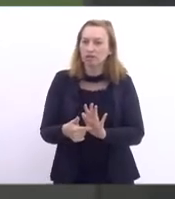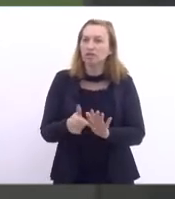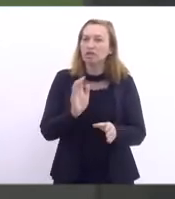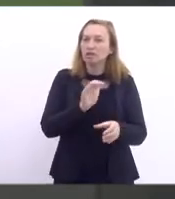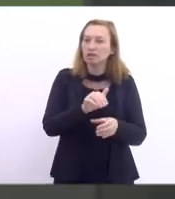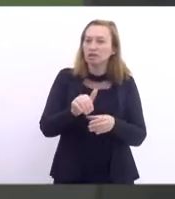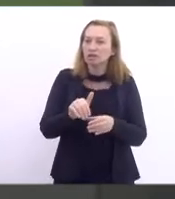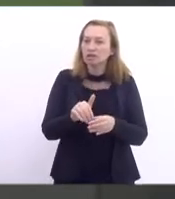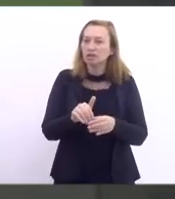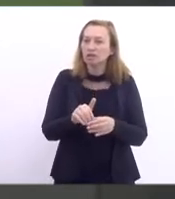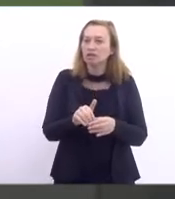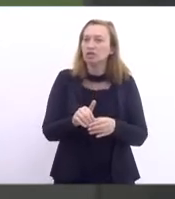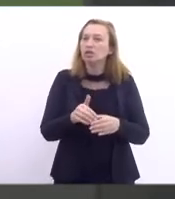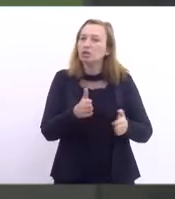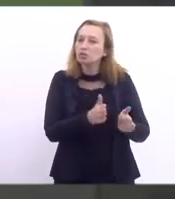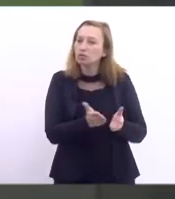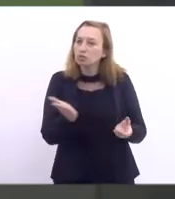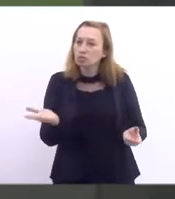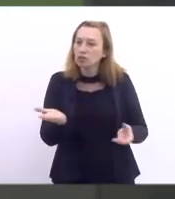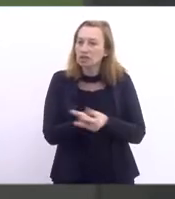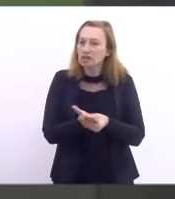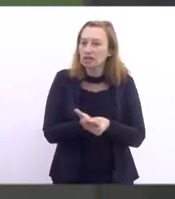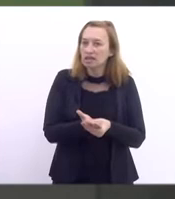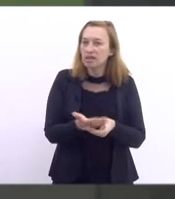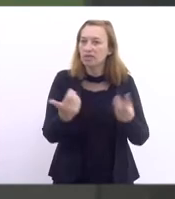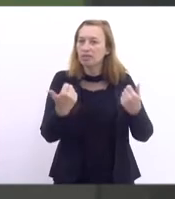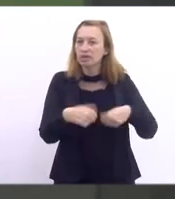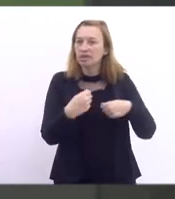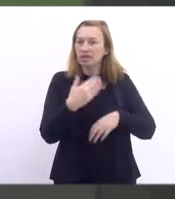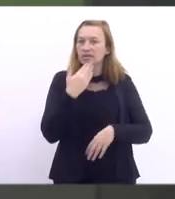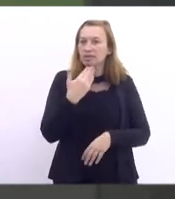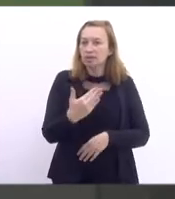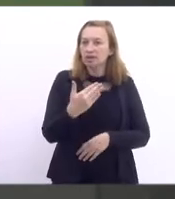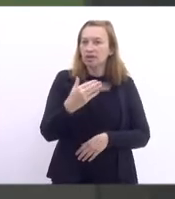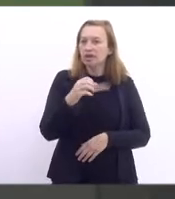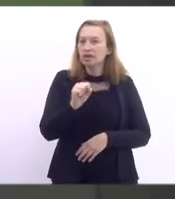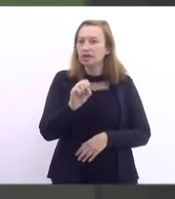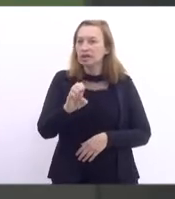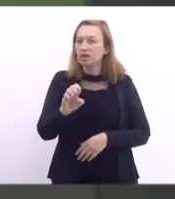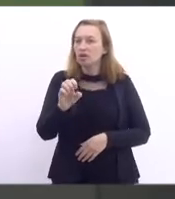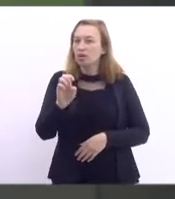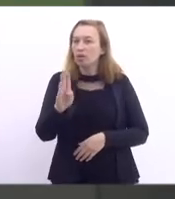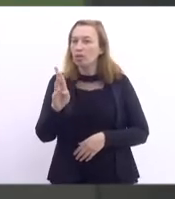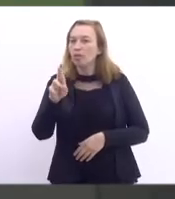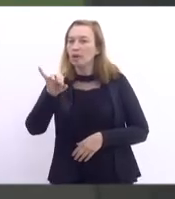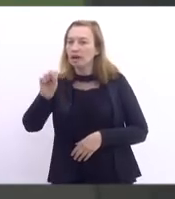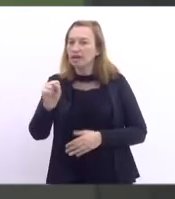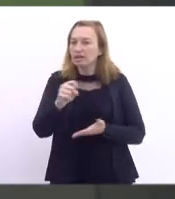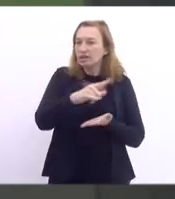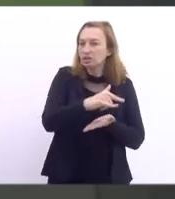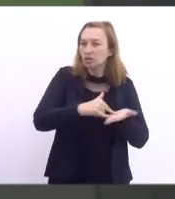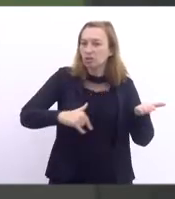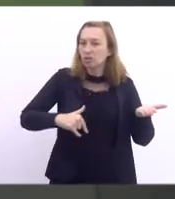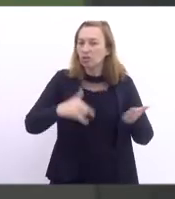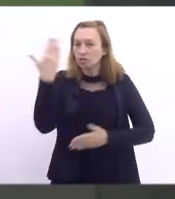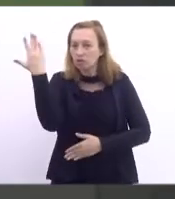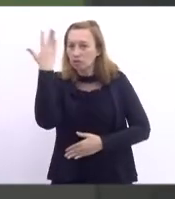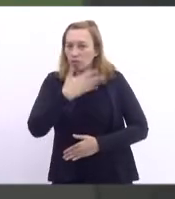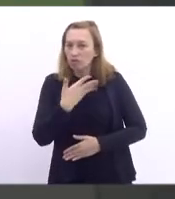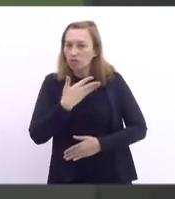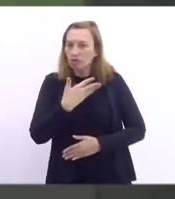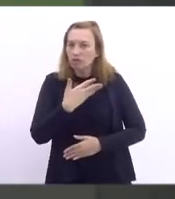Voto no referido processo deverá ser solicitado as obras o envio da documentação comprobatória